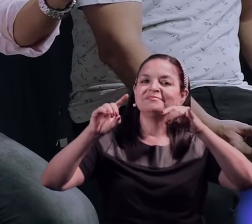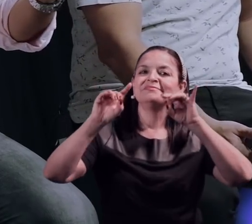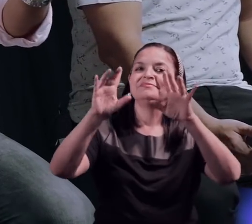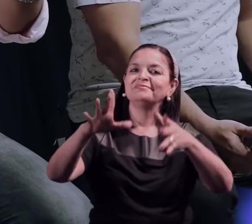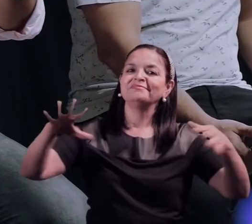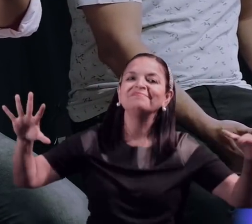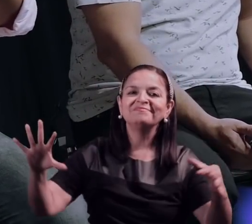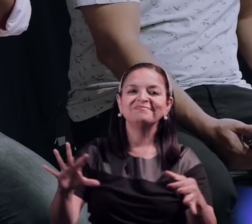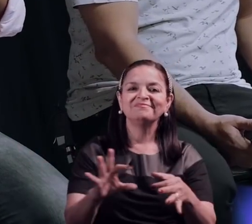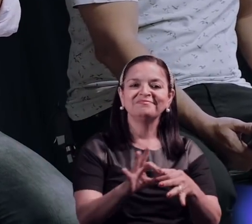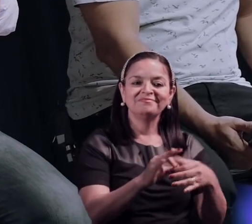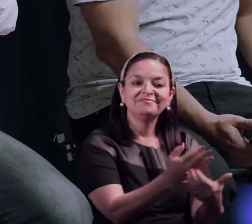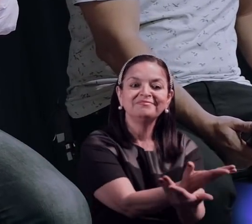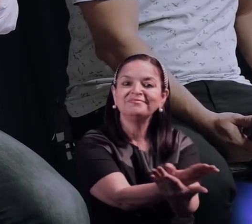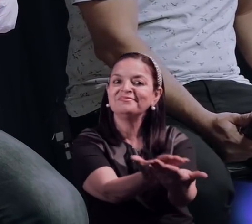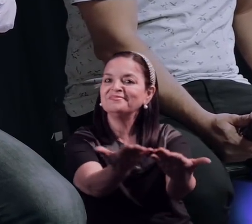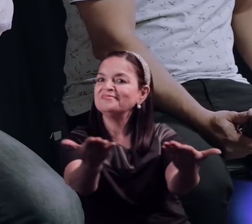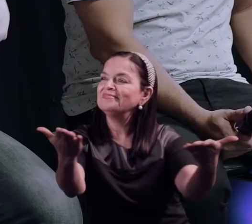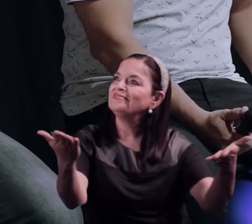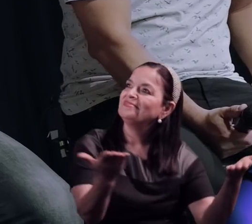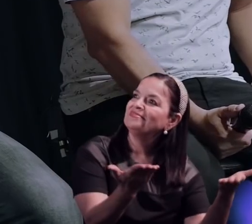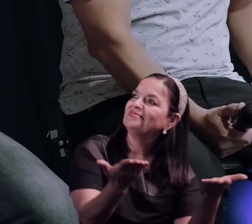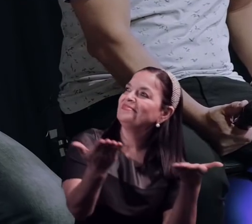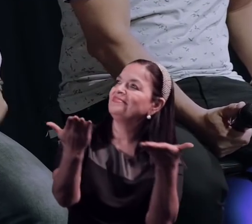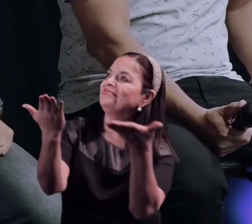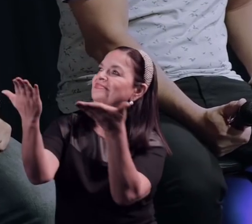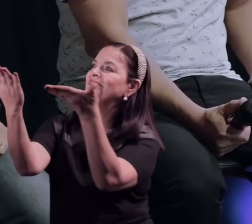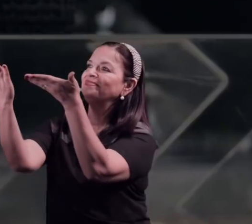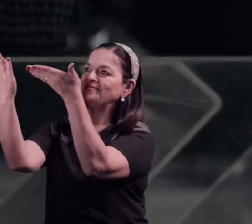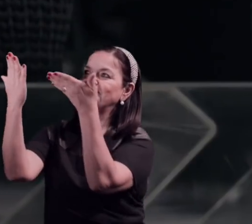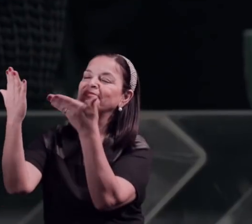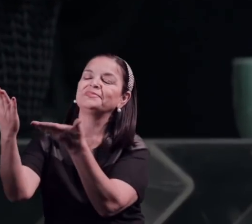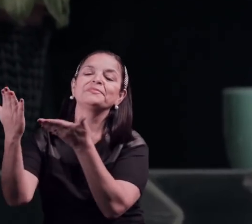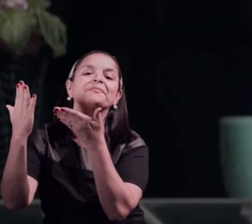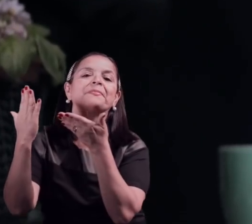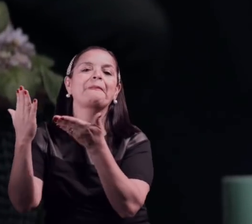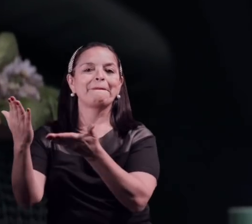com a Tua igreja que é Teu povo.